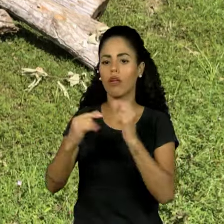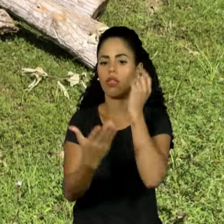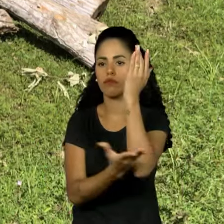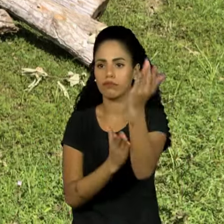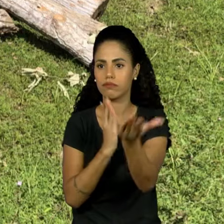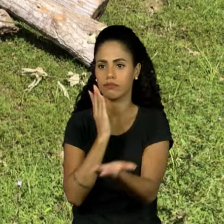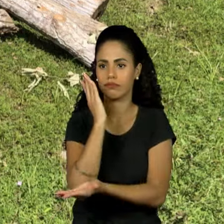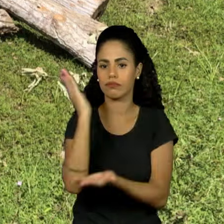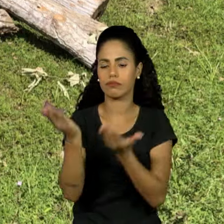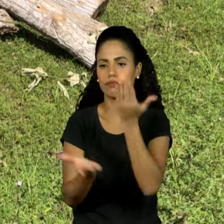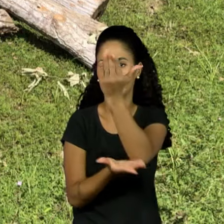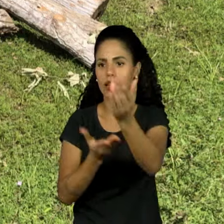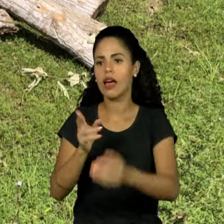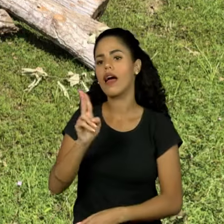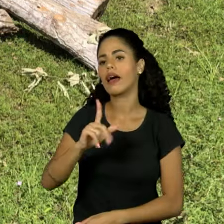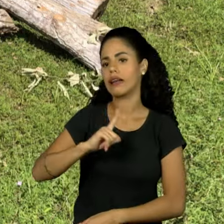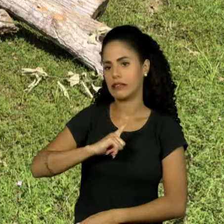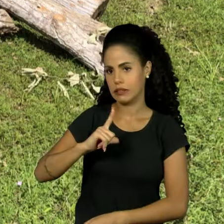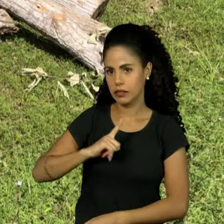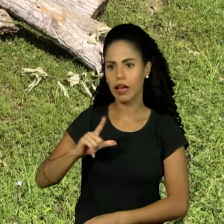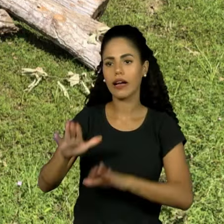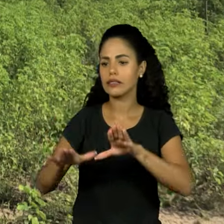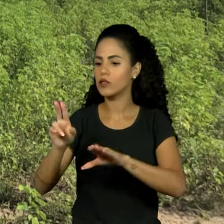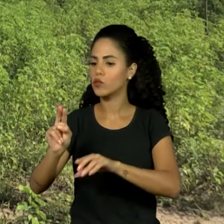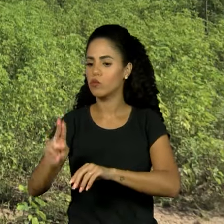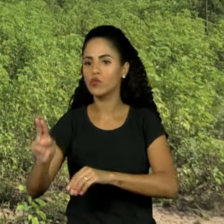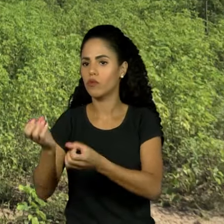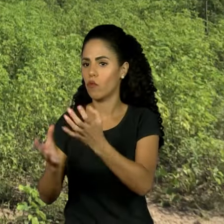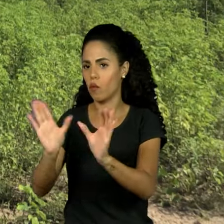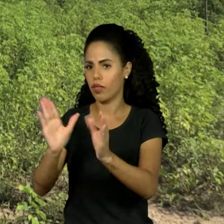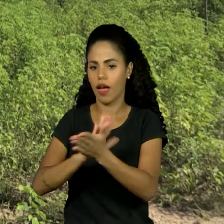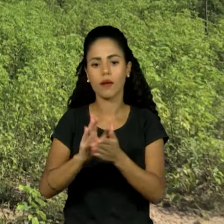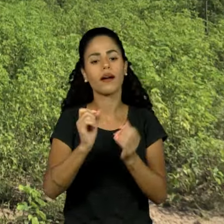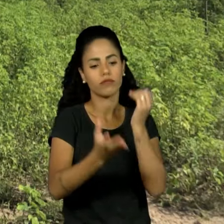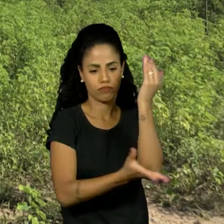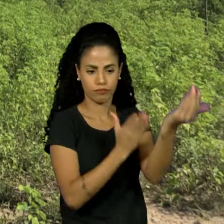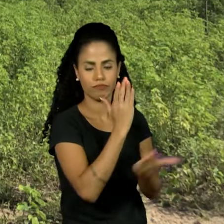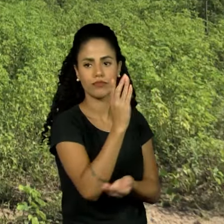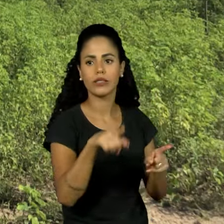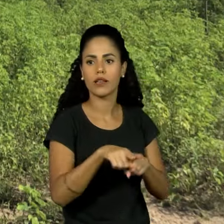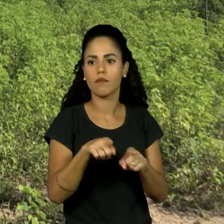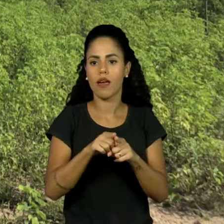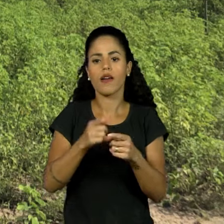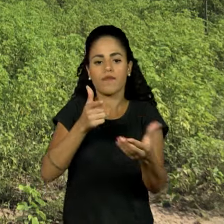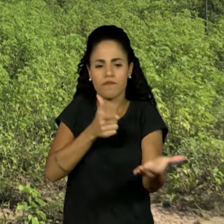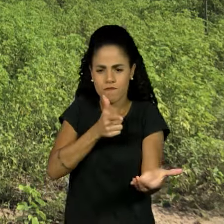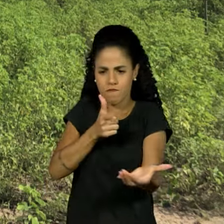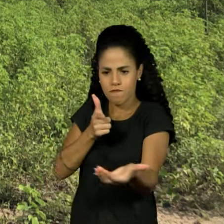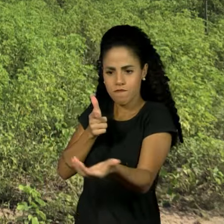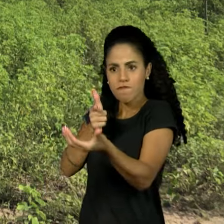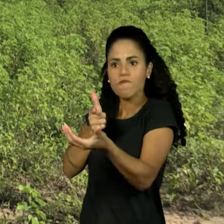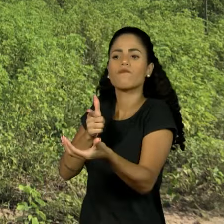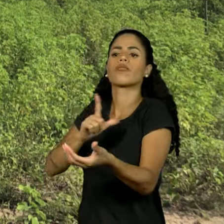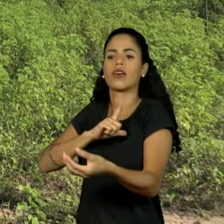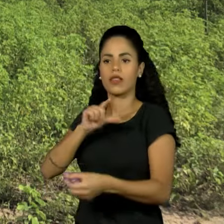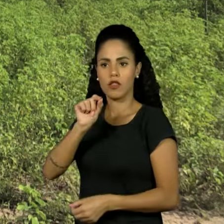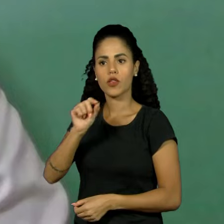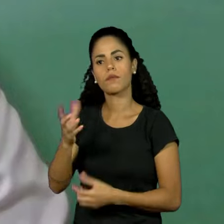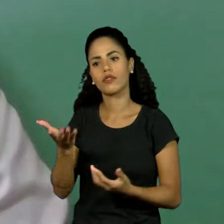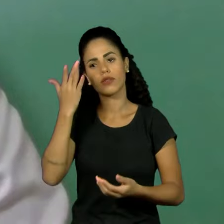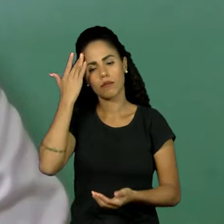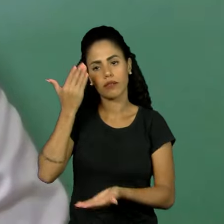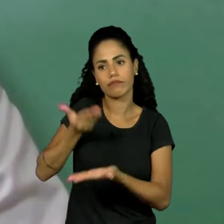desmatamento também, sem ser por conta do fogo, são as principais ameaças, além da caça né, que envolve aí um pouco da nossa